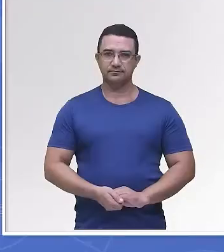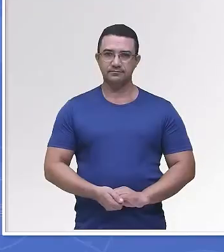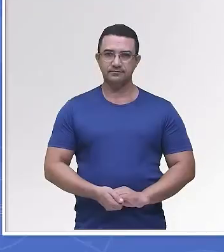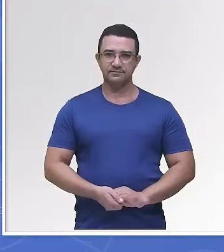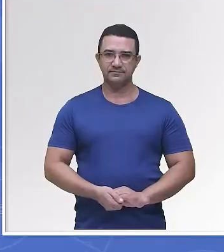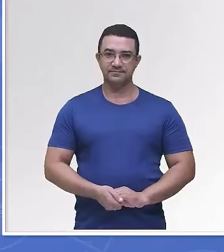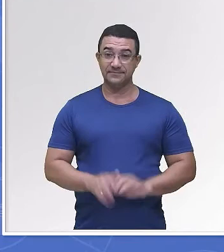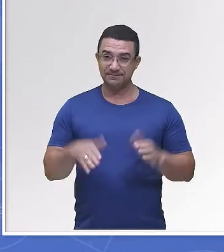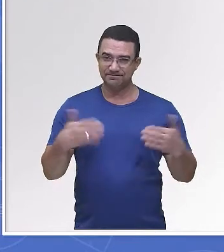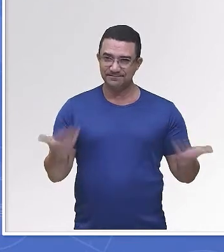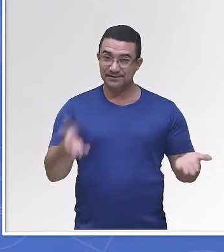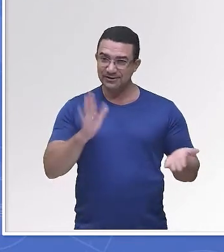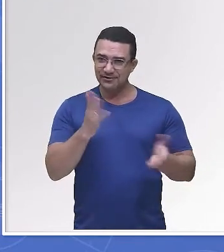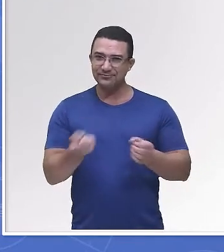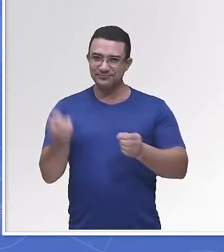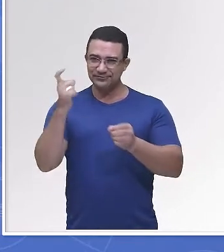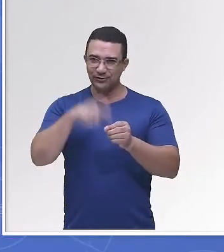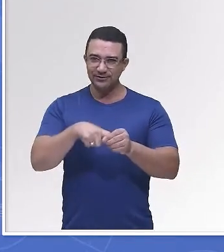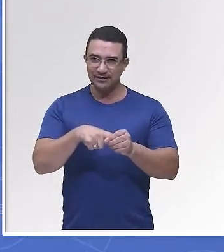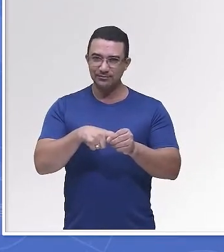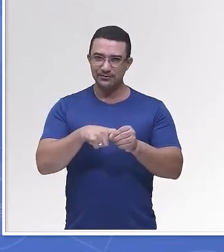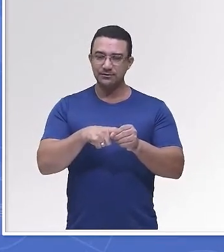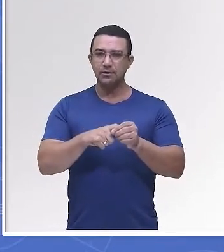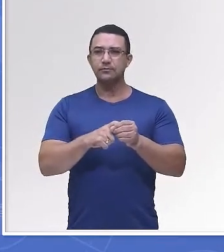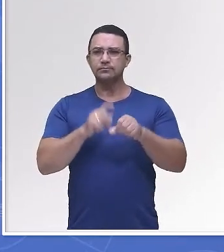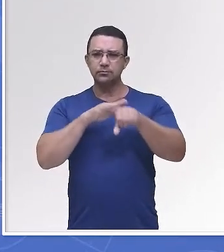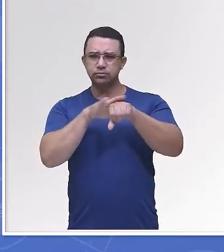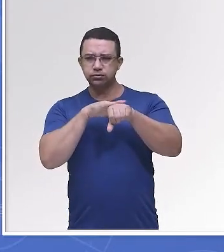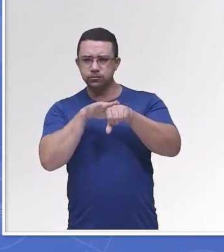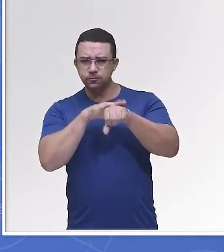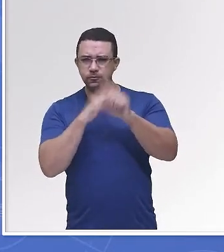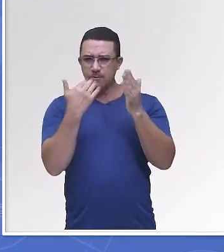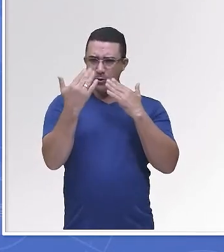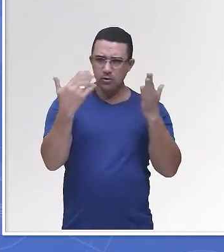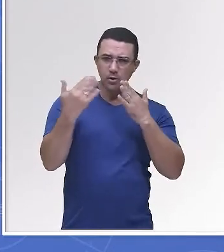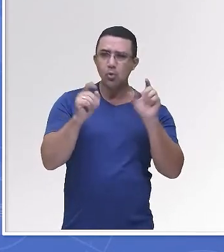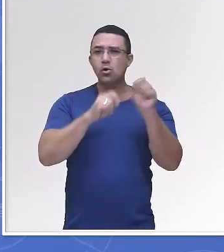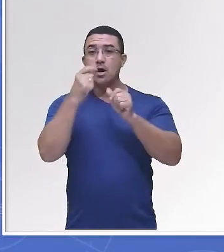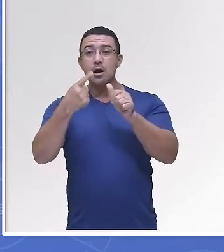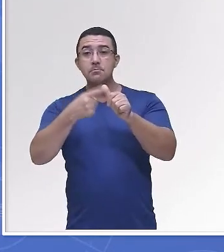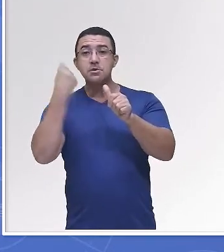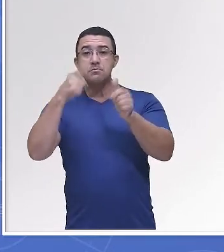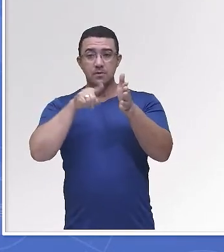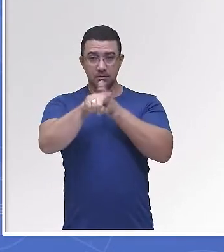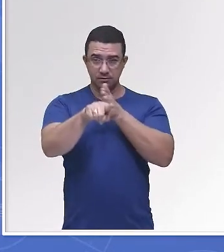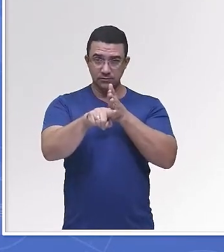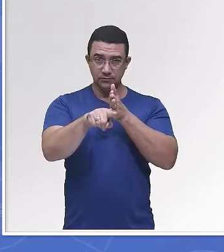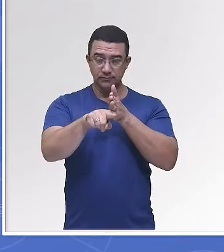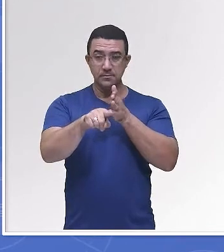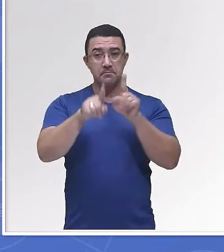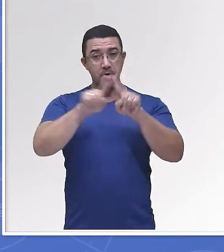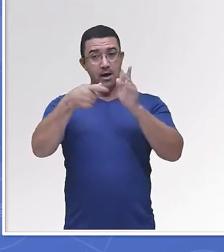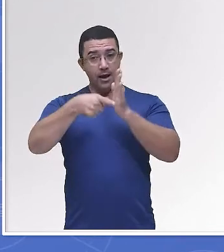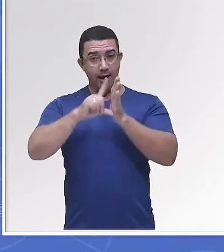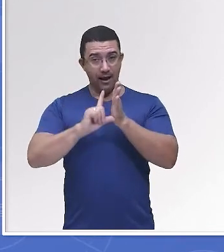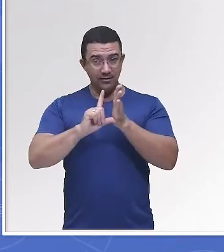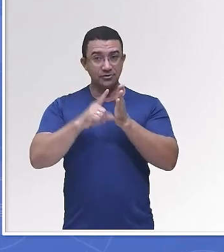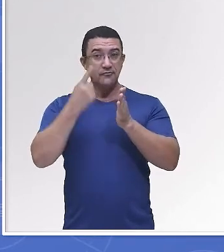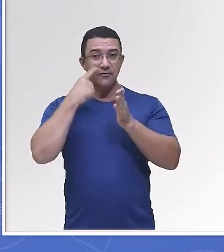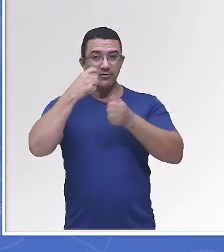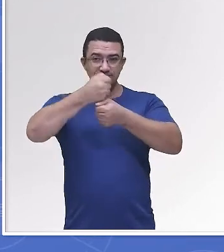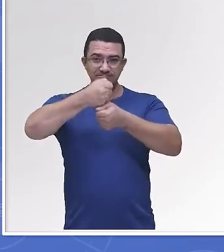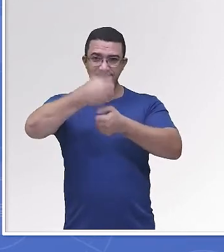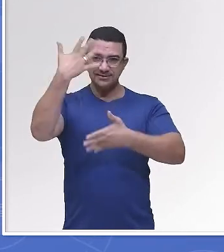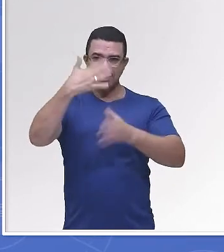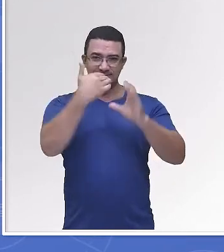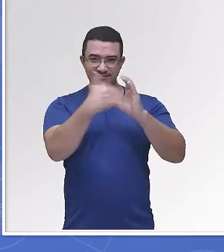Muito bem, então retornamos para o nosso comentário em relação à primeira questão, mas antes disso vamos ao nosso chat, em que